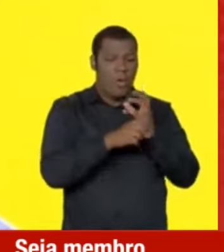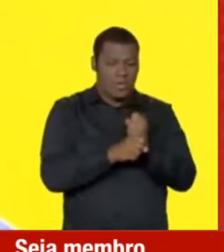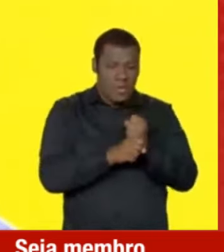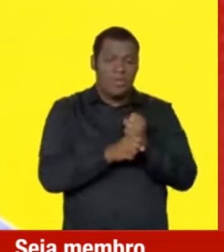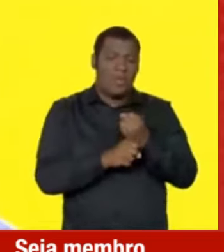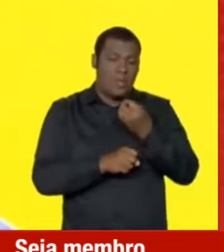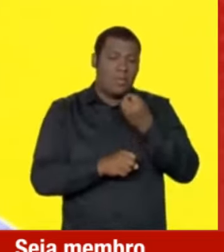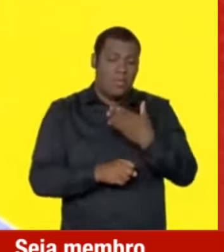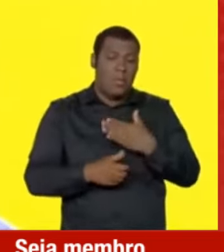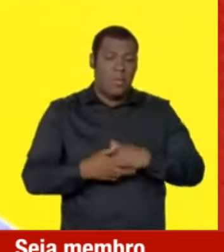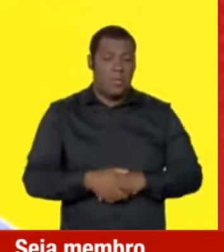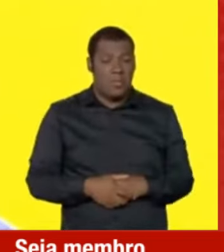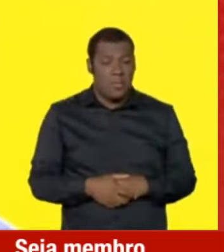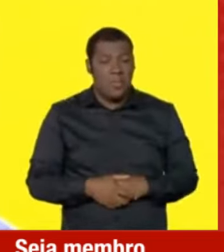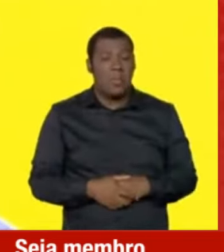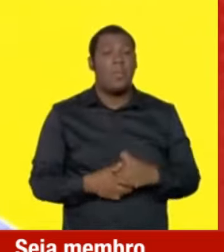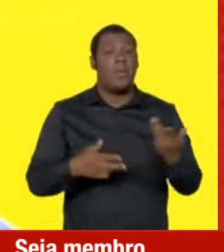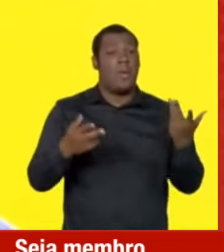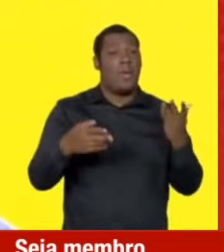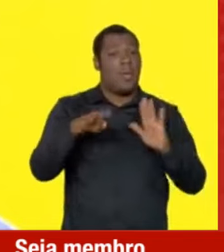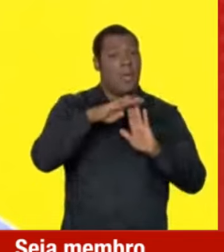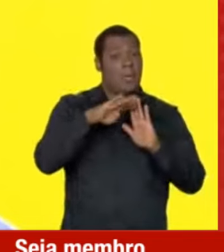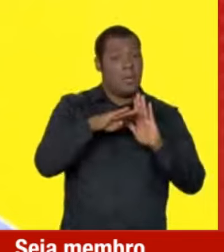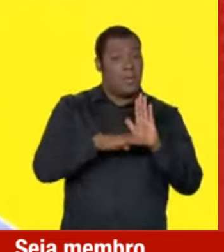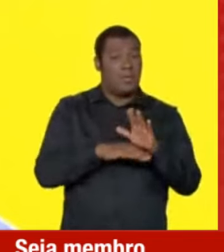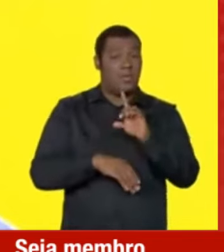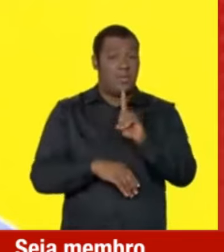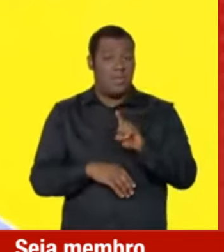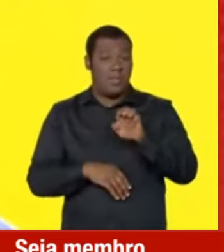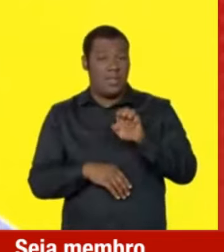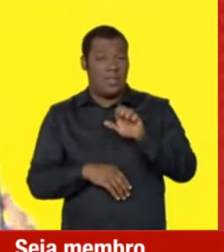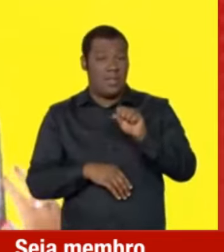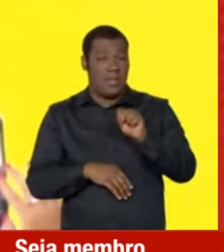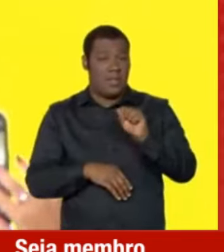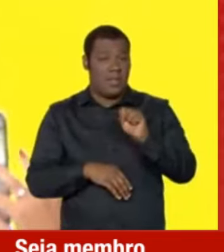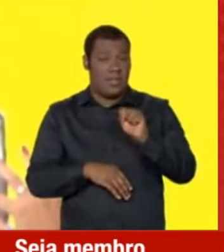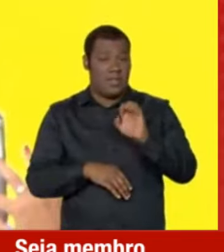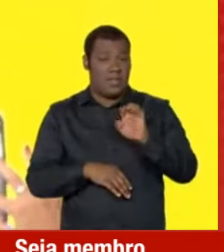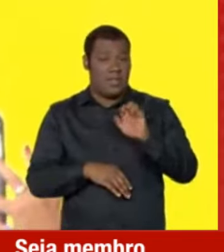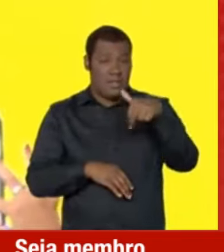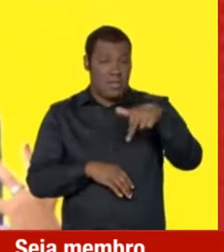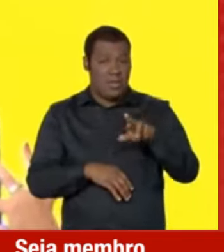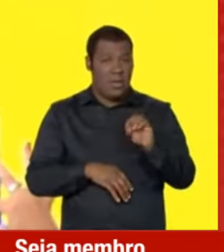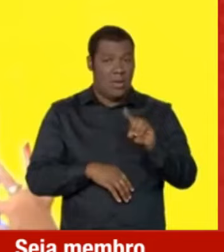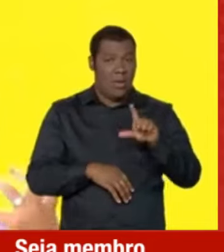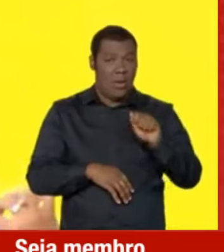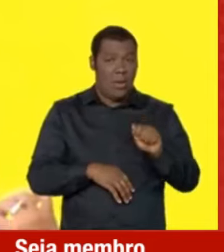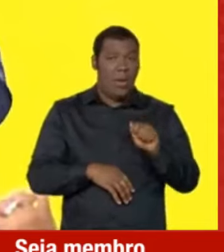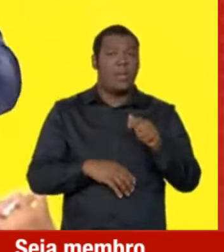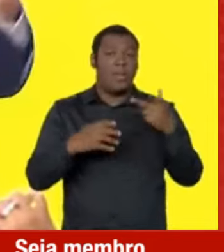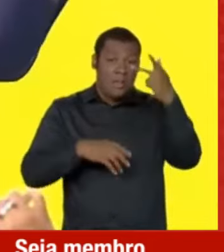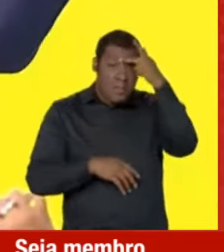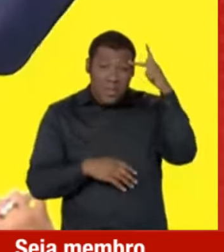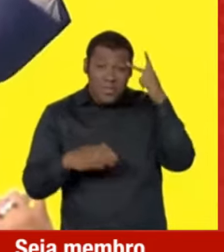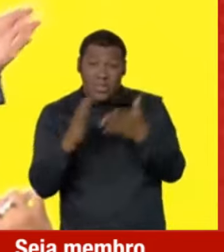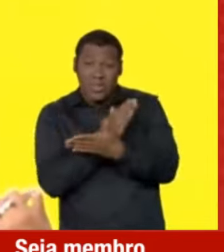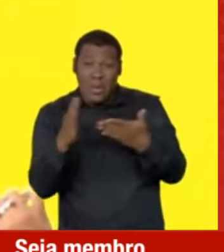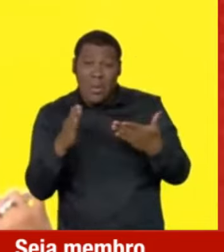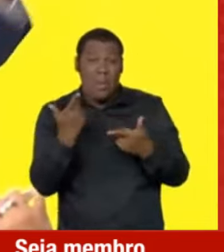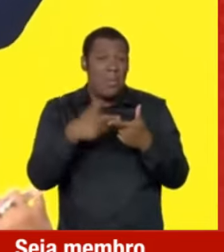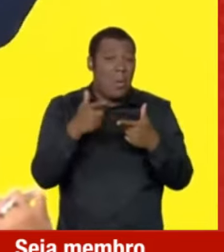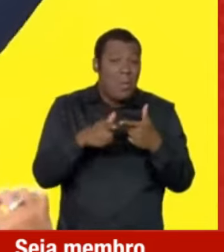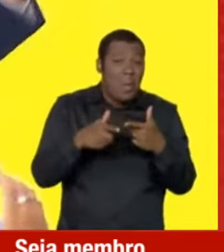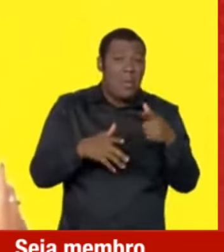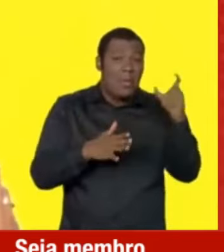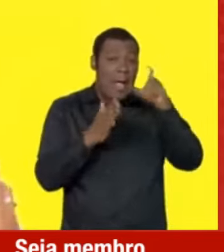Na tabela ali do Desenrola, nós começamos a resolver um problema dramático, que era o cartão de crédito. Os juros do cartão de